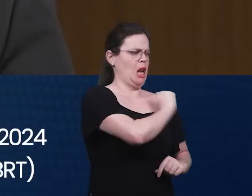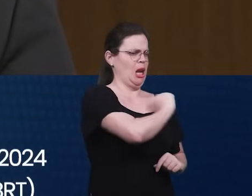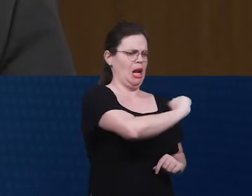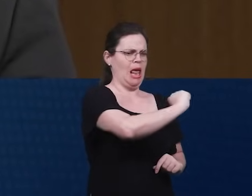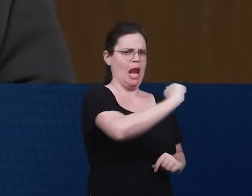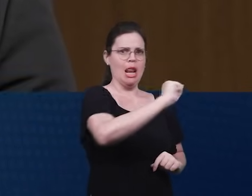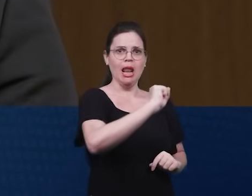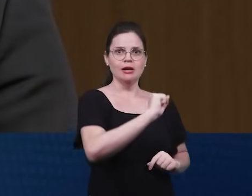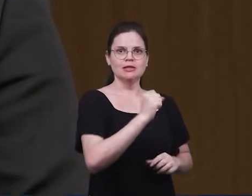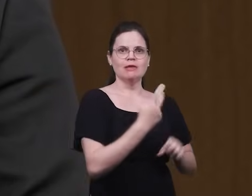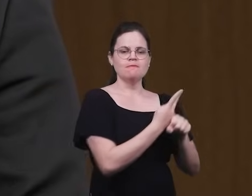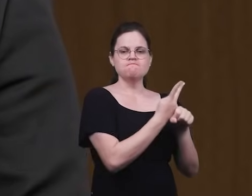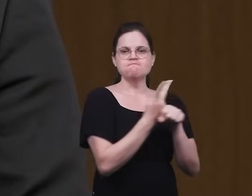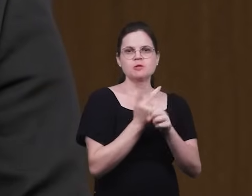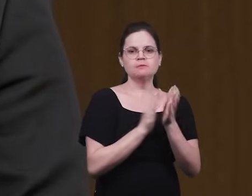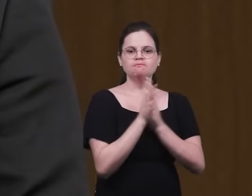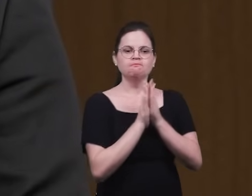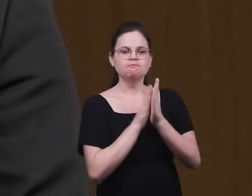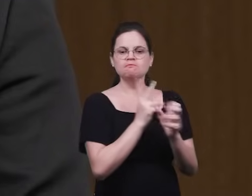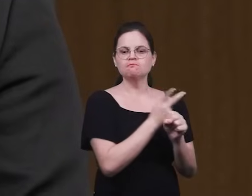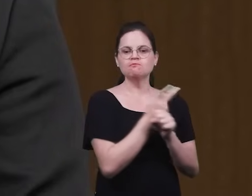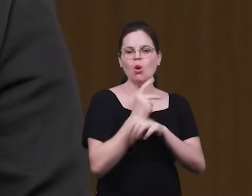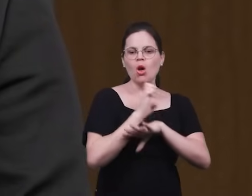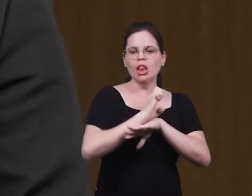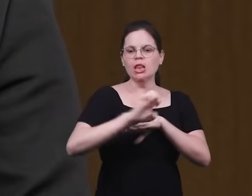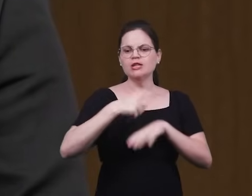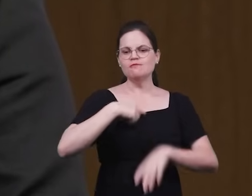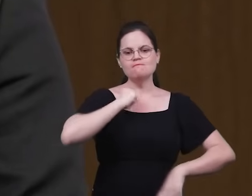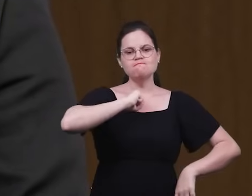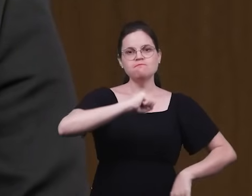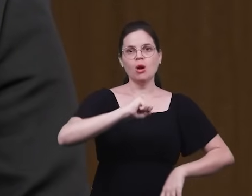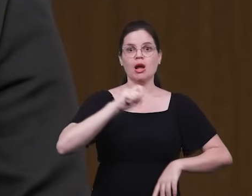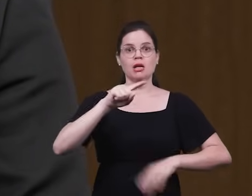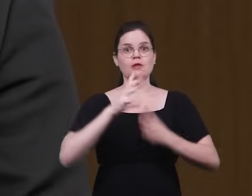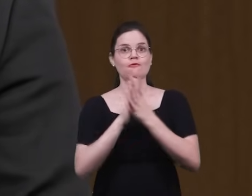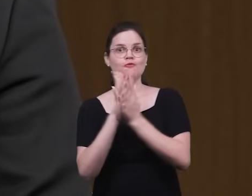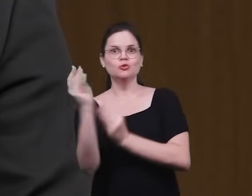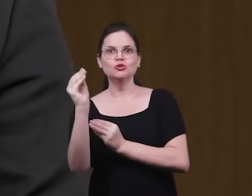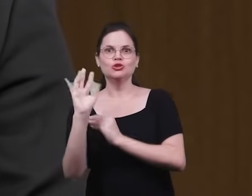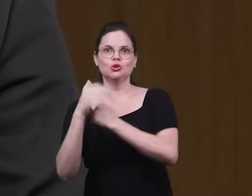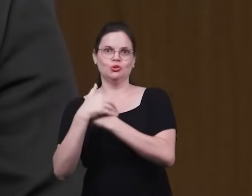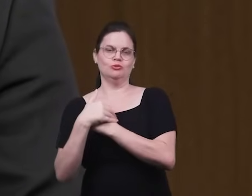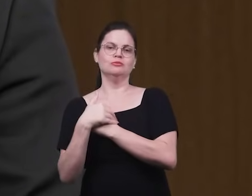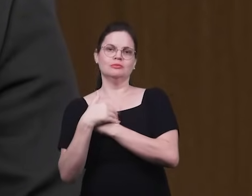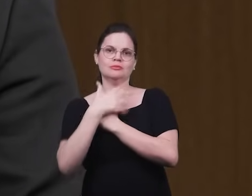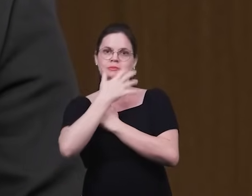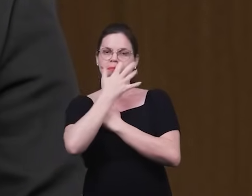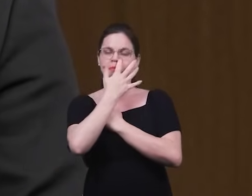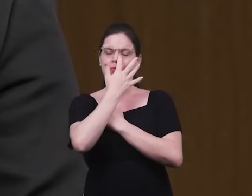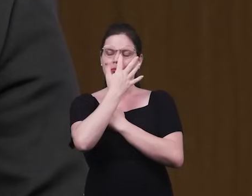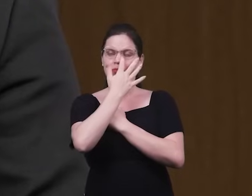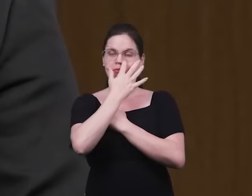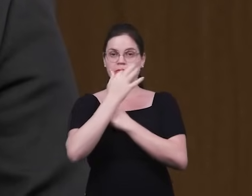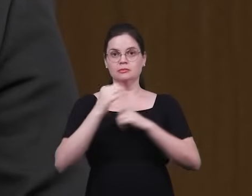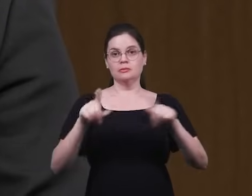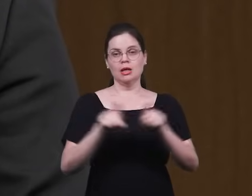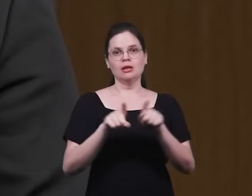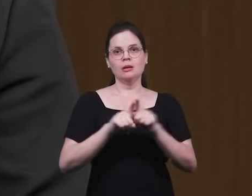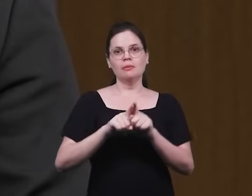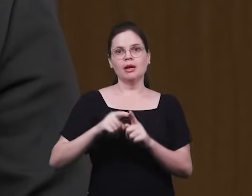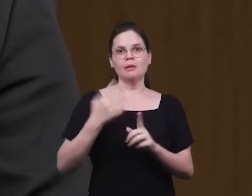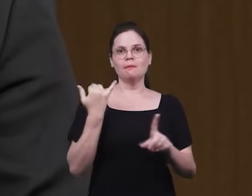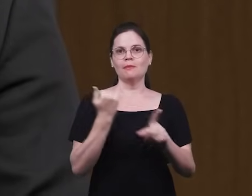vida era profeta mas era homem Como nós segundo sujeito as mesmas paixões né mas nós vemos o profeta João Batista